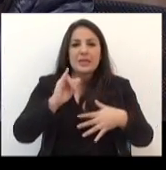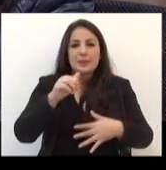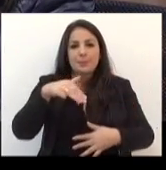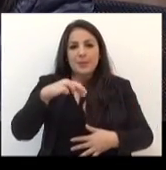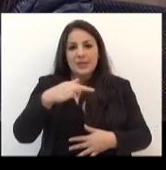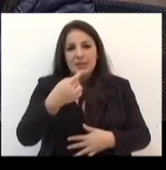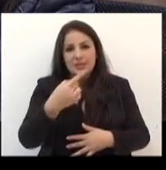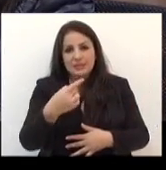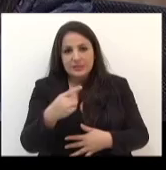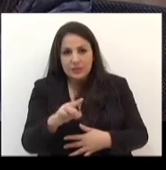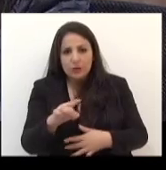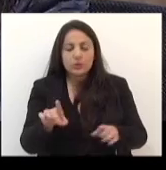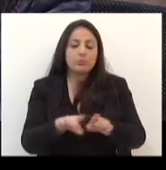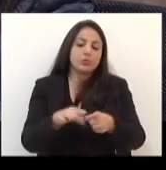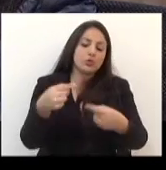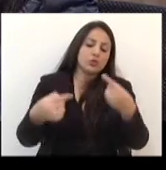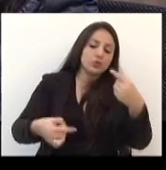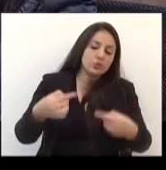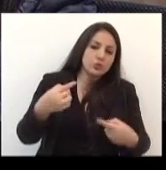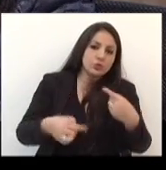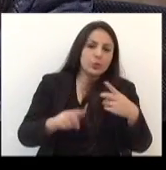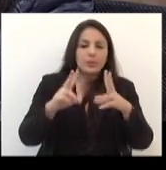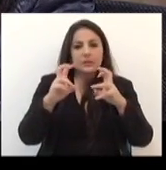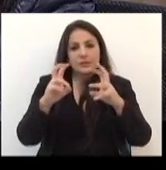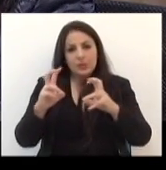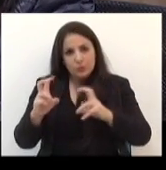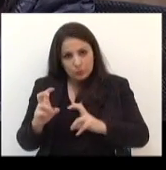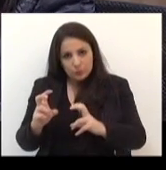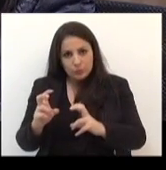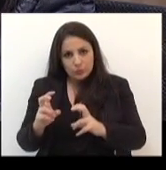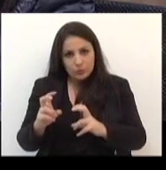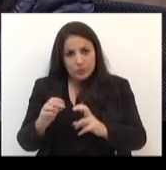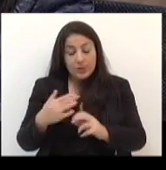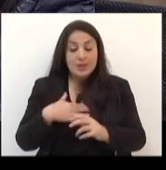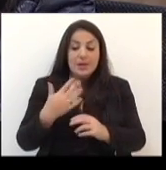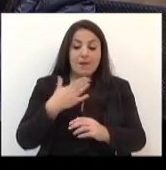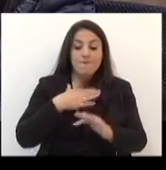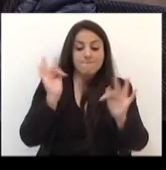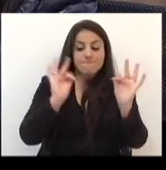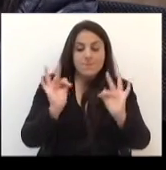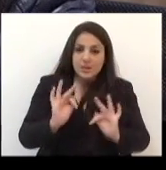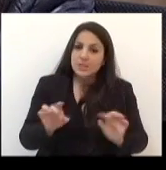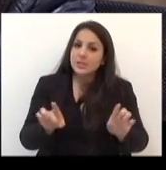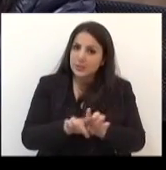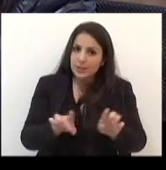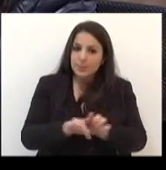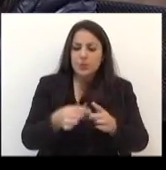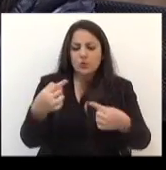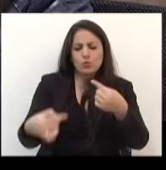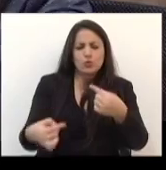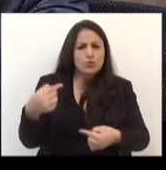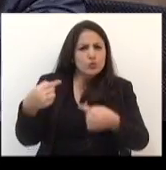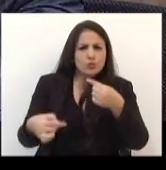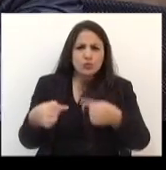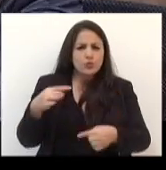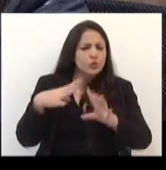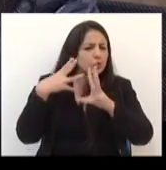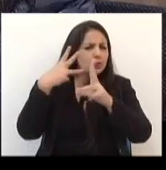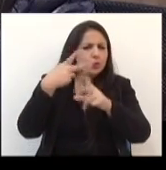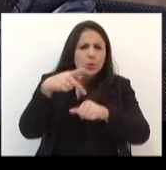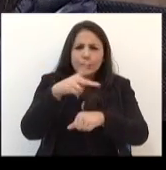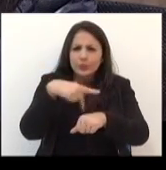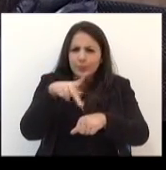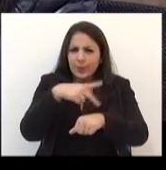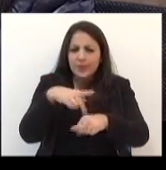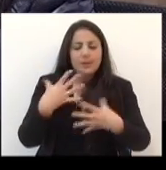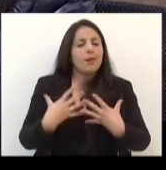E discutimos essa questão de fronteiras, inclusive uma das coisas que me deixou feliz e que discutiram, todos os